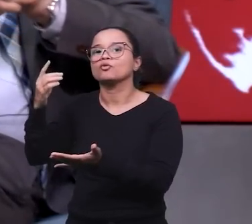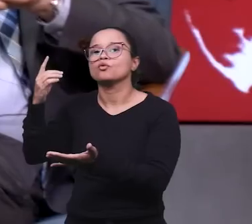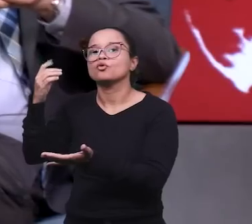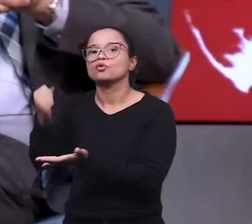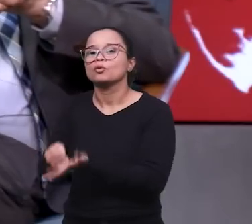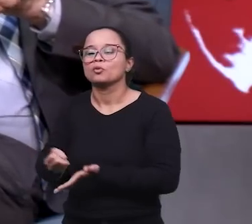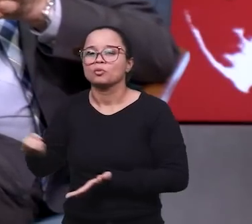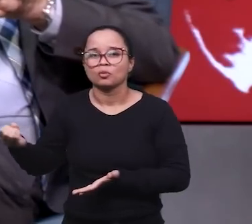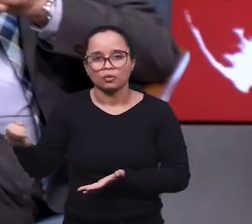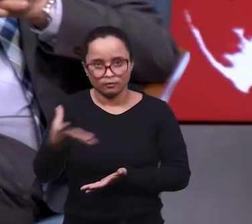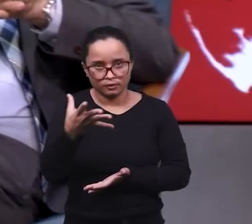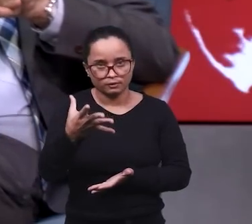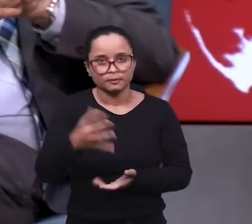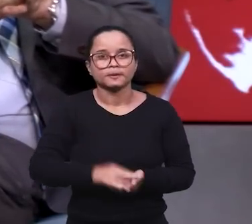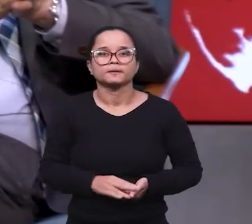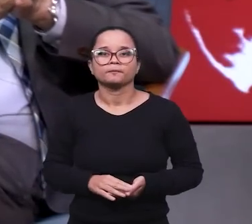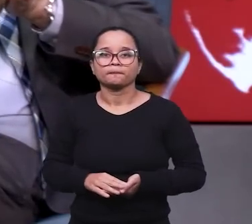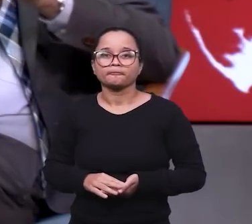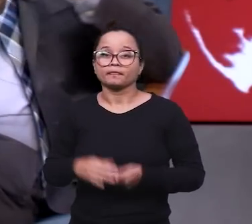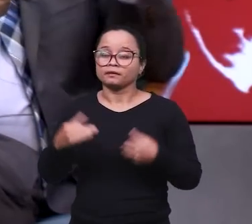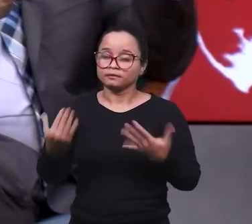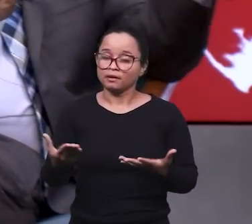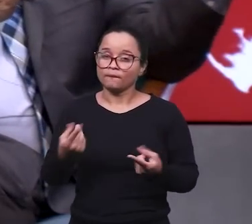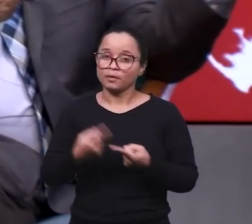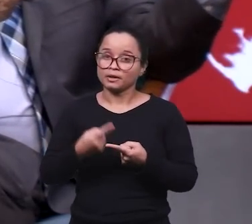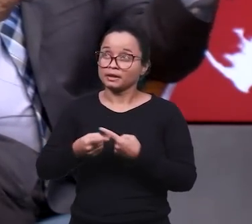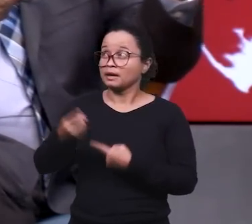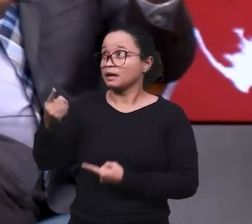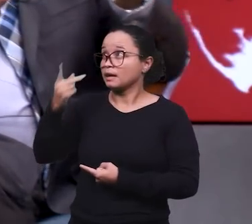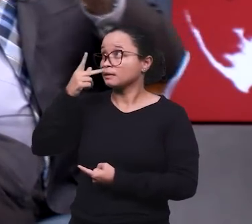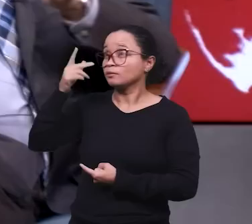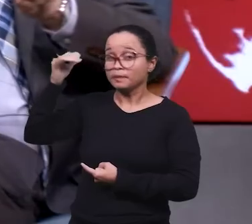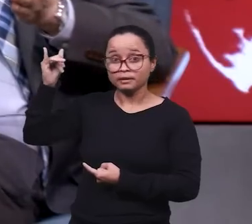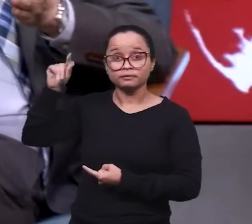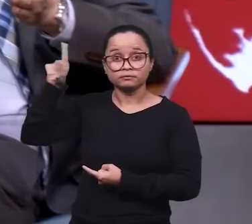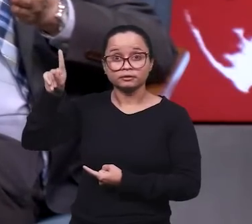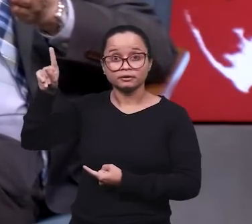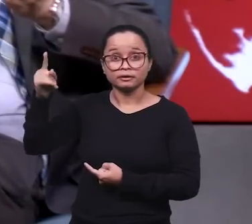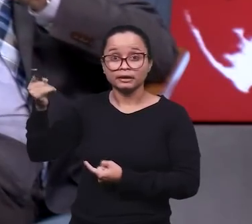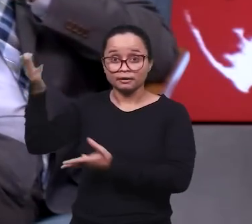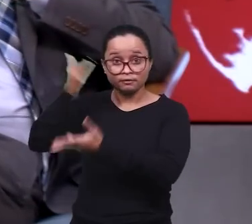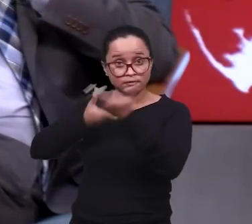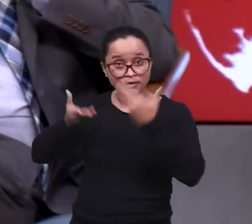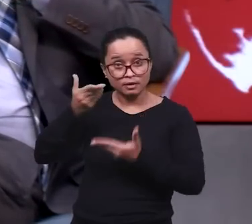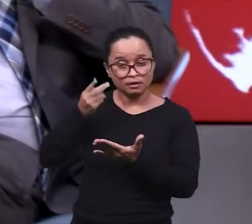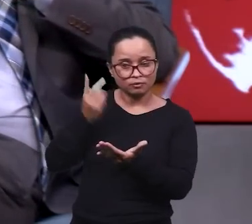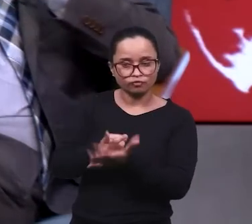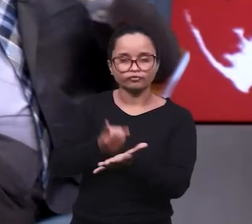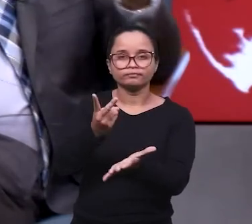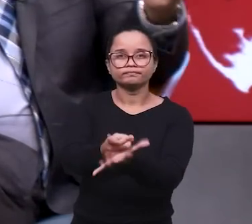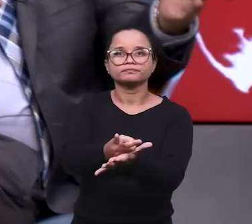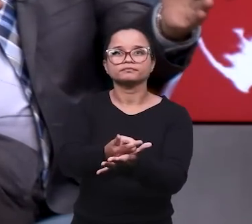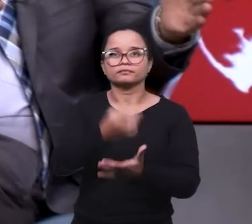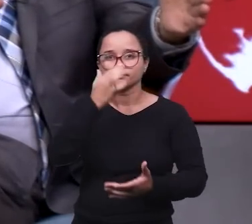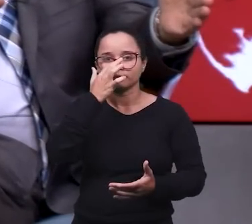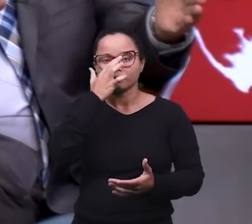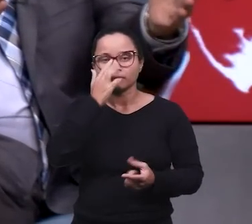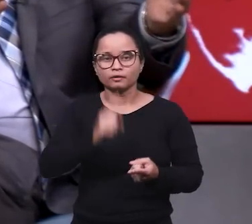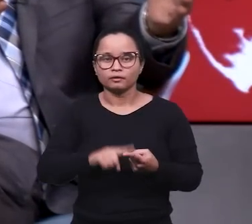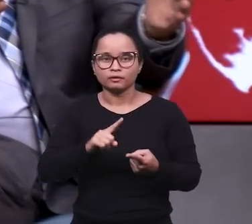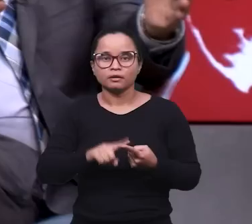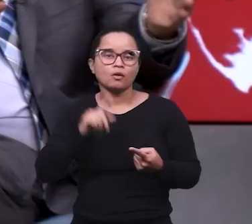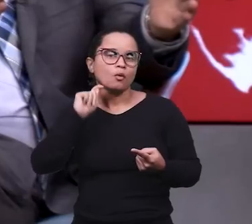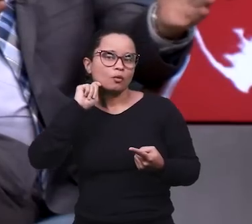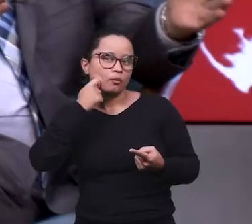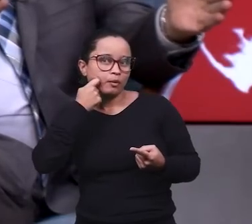a doutrina do Pai, é a palavra, mas é aquilo que é do Pai, que vem e vai continuar. Então você tem a